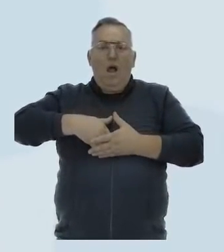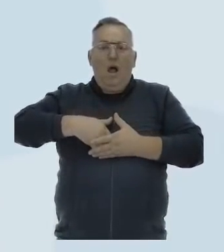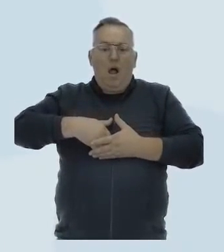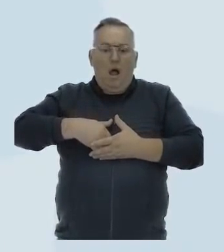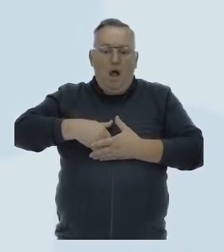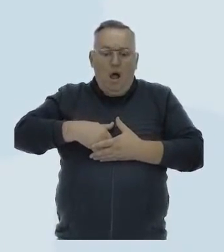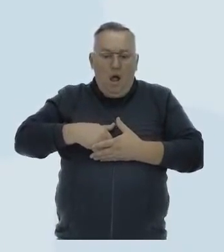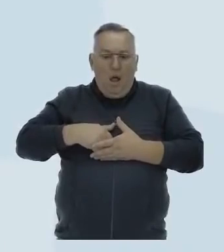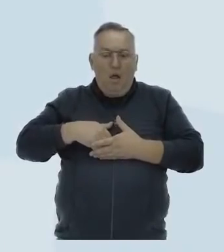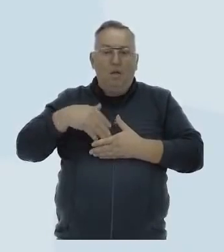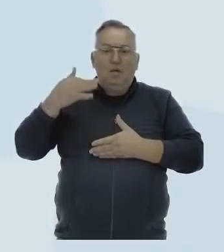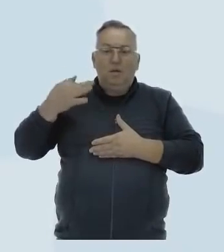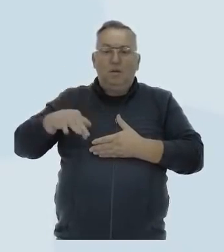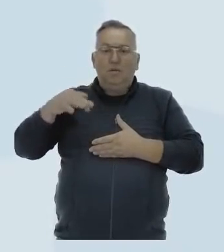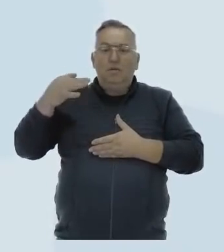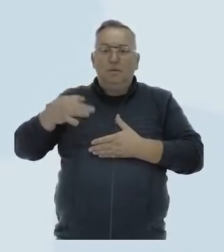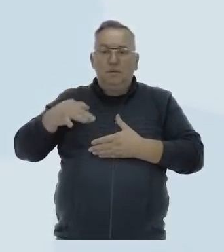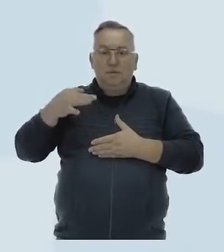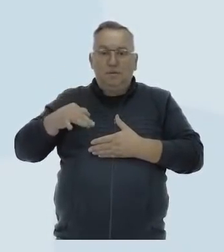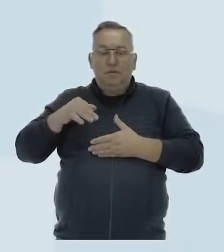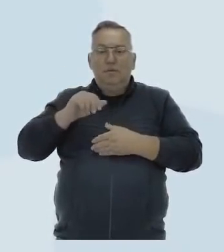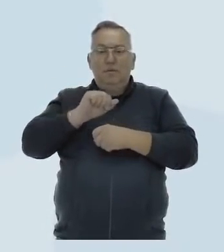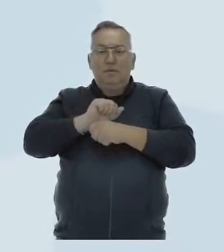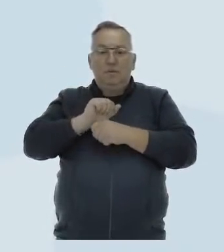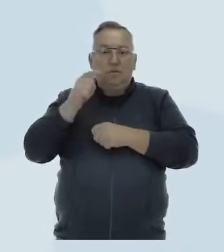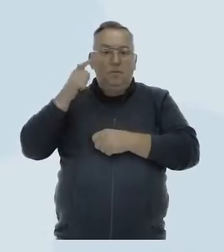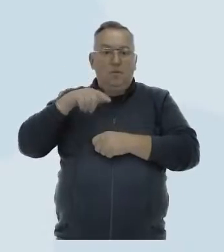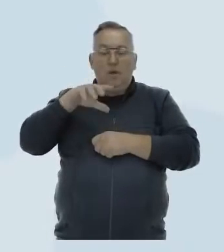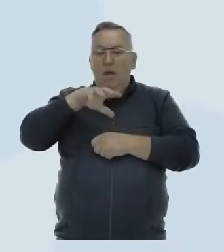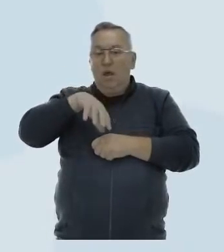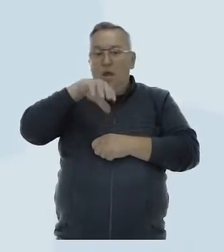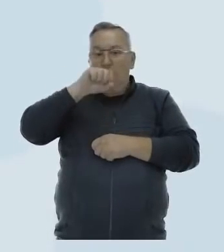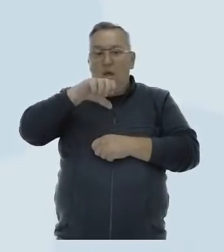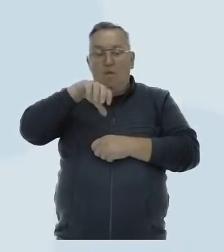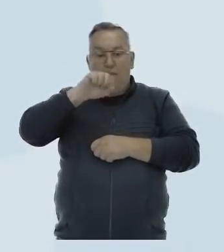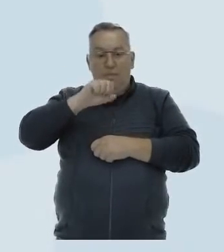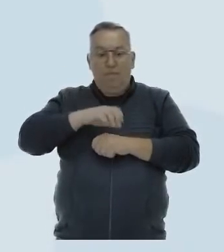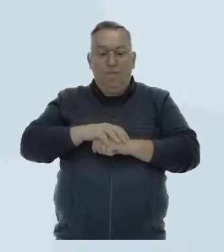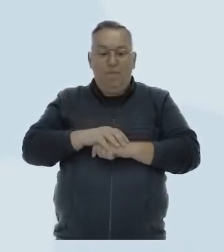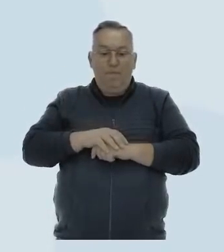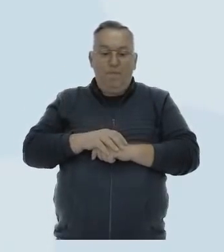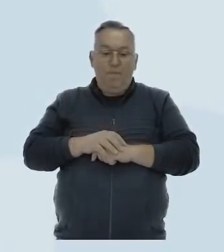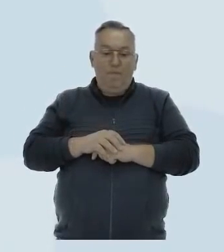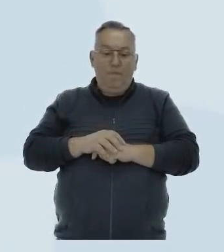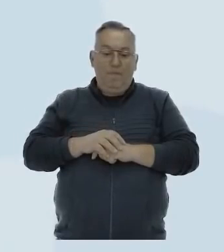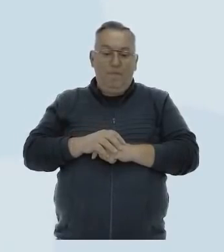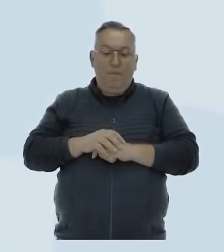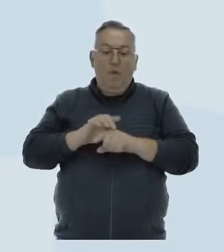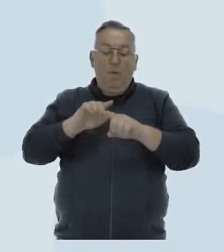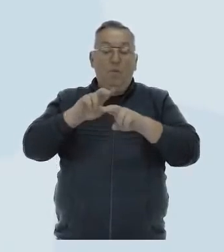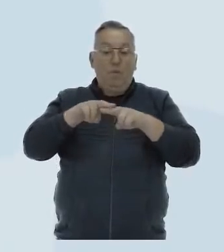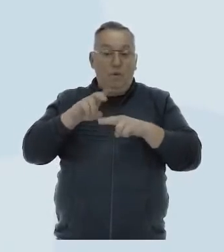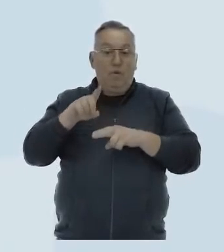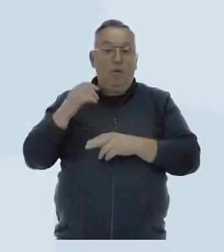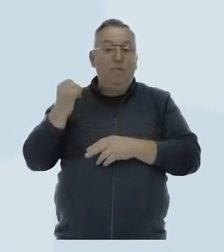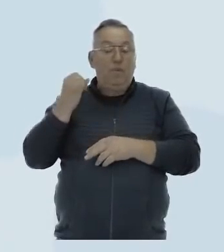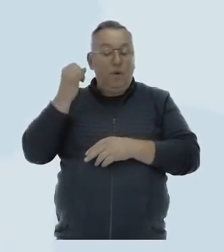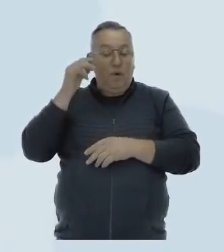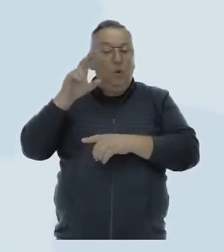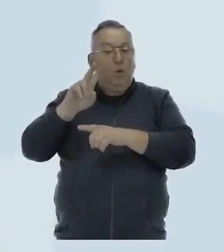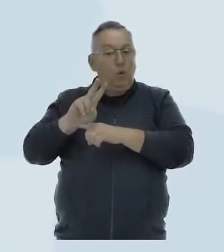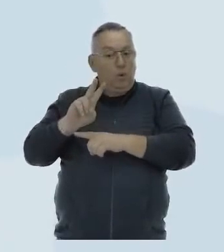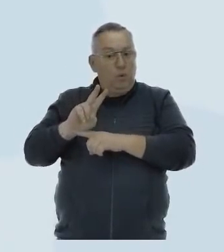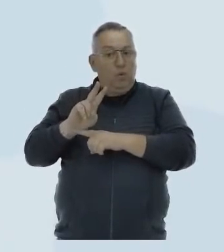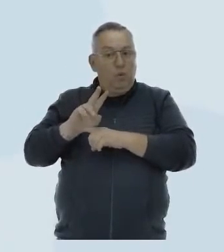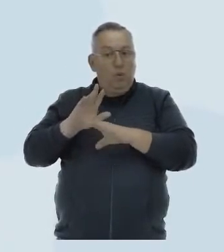esse diafragma aí e ele paralisa por um tempo, você fica sem respirar, né? Tá bom? Por isso que é importante a gente cuidar aí, né?